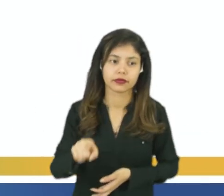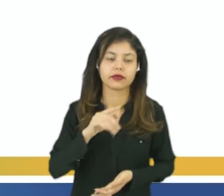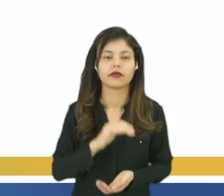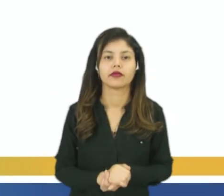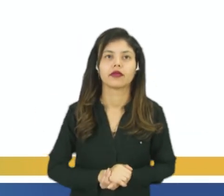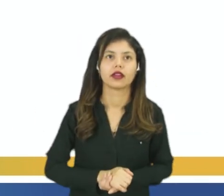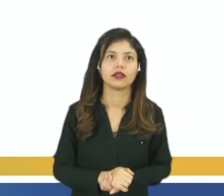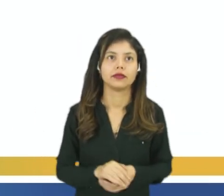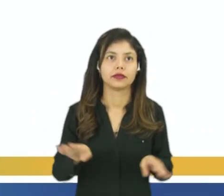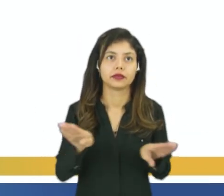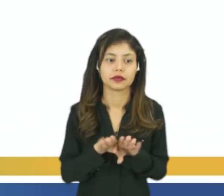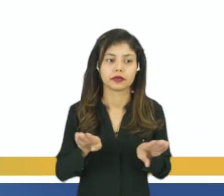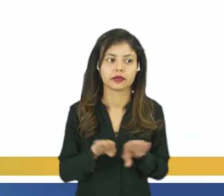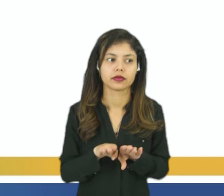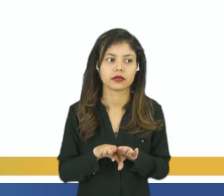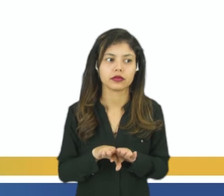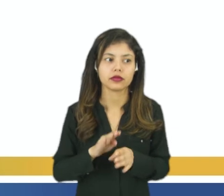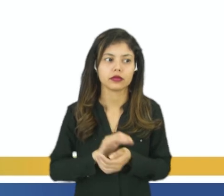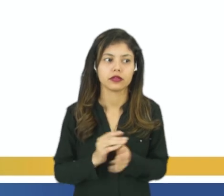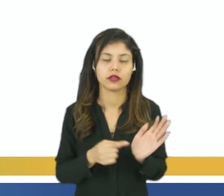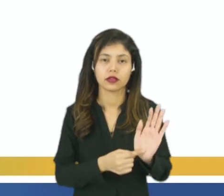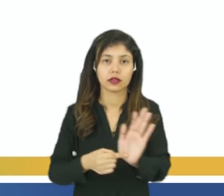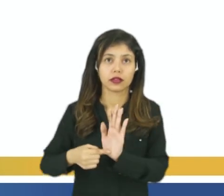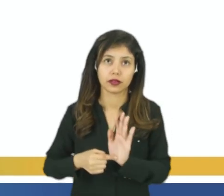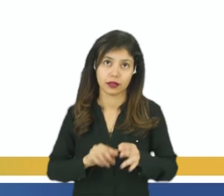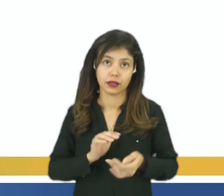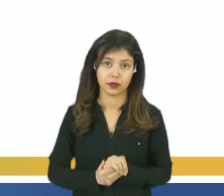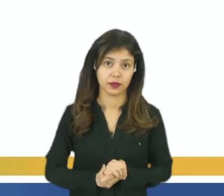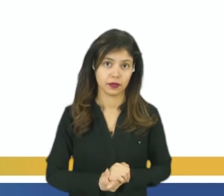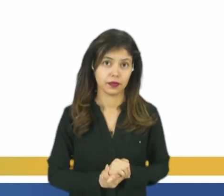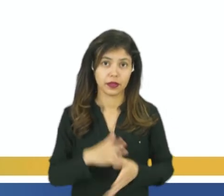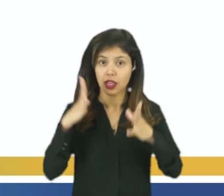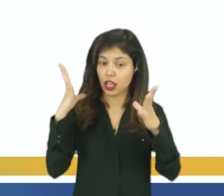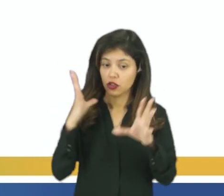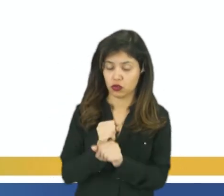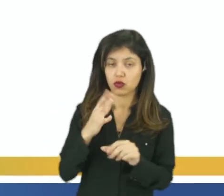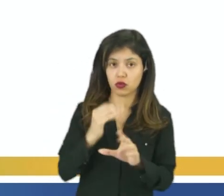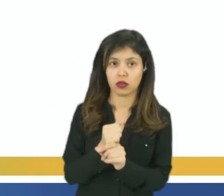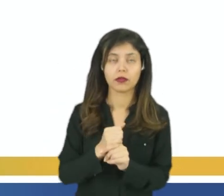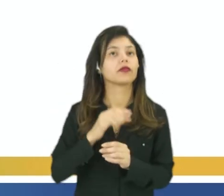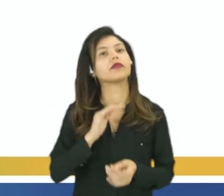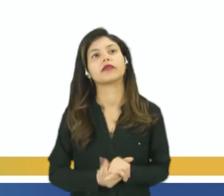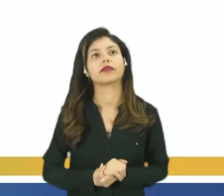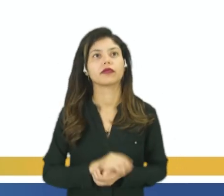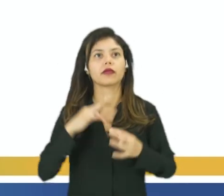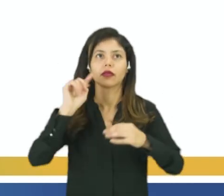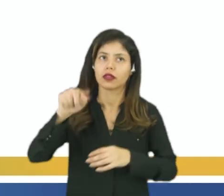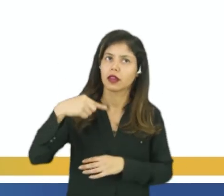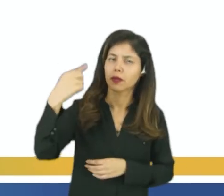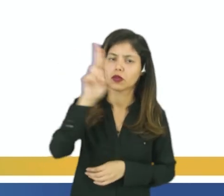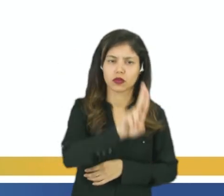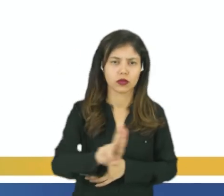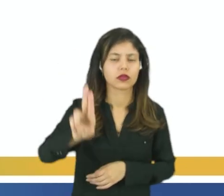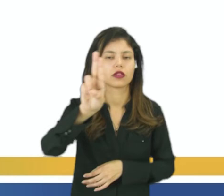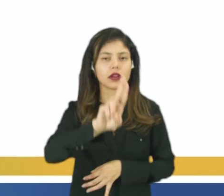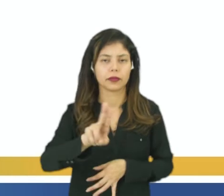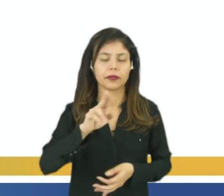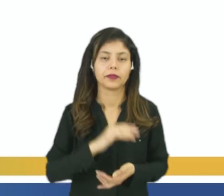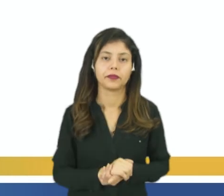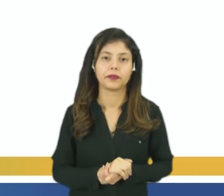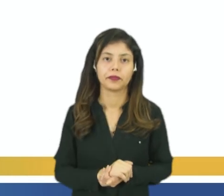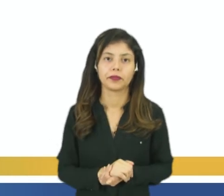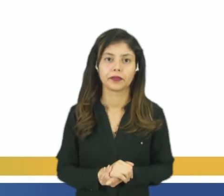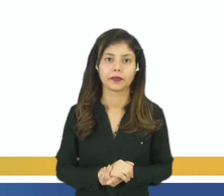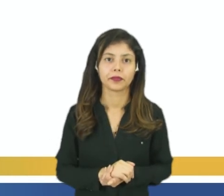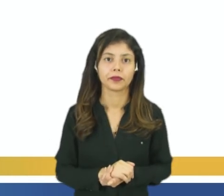vocês percebam também que eu vou ter que fazer a soma de 2 mais 6 e depois utilizar o